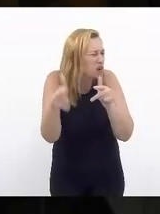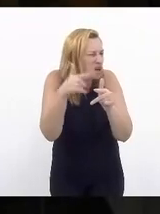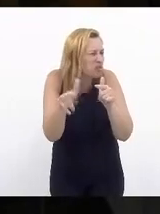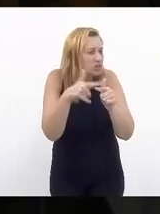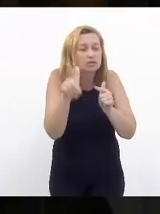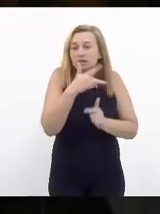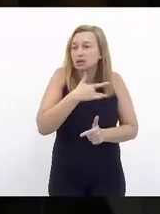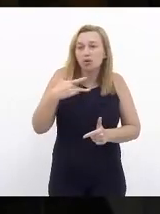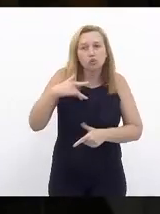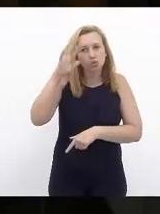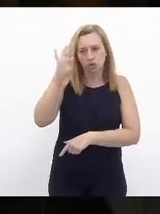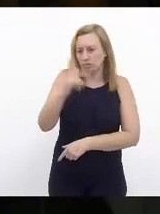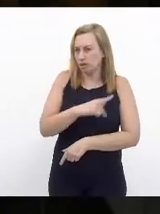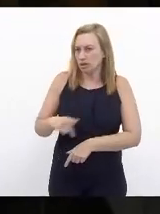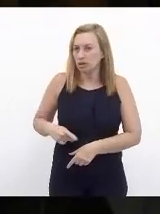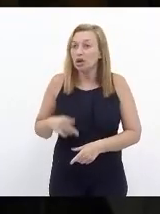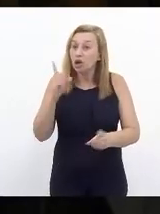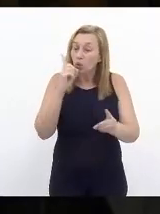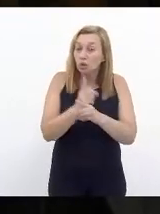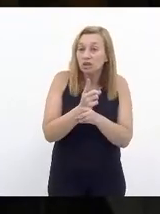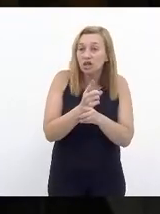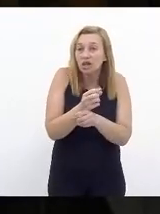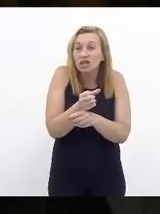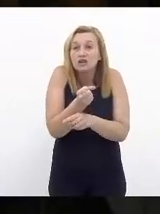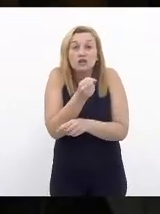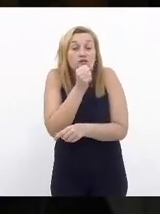presidente. Encontrei senhoras